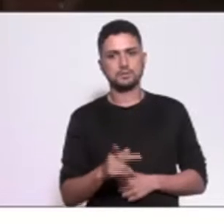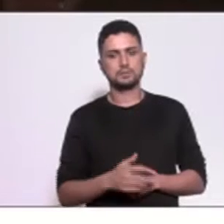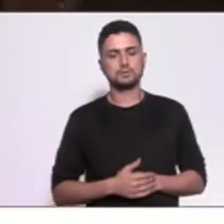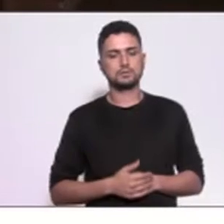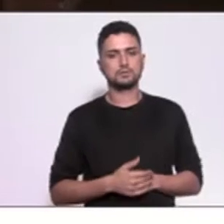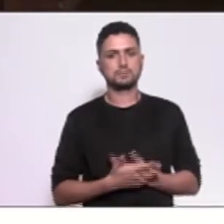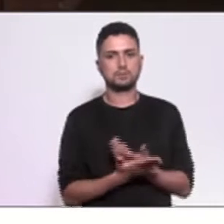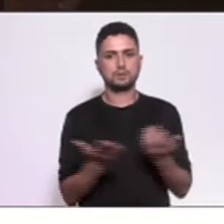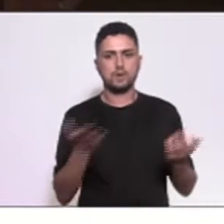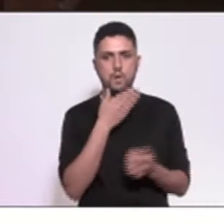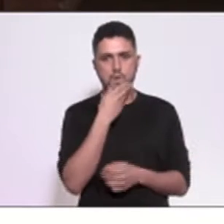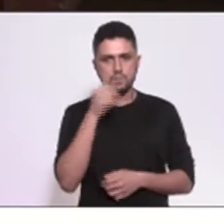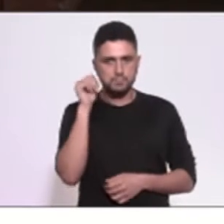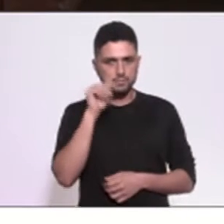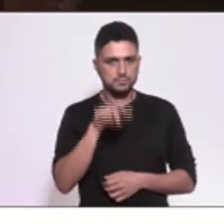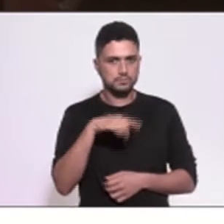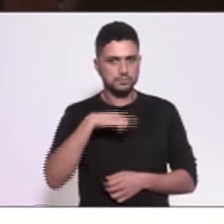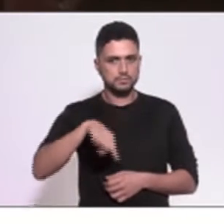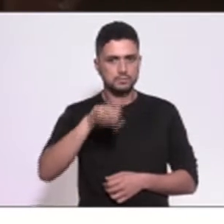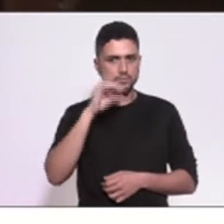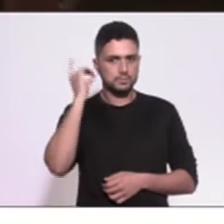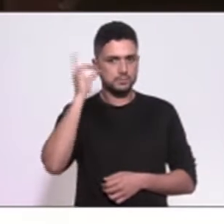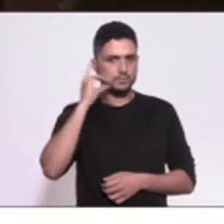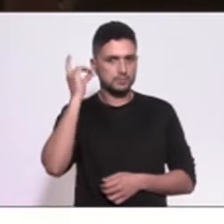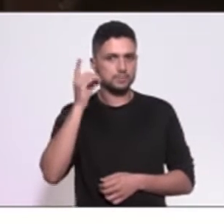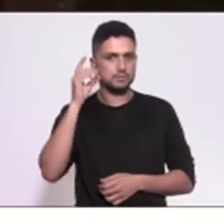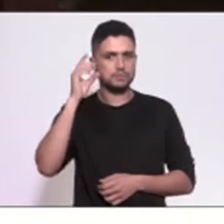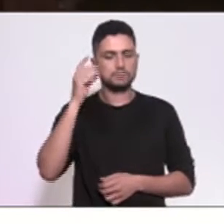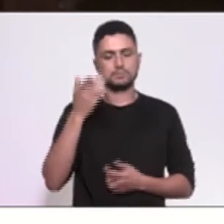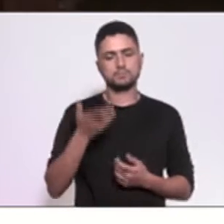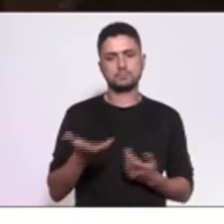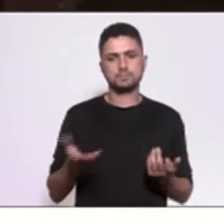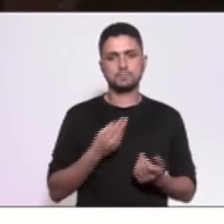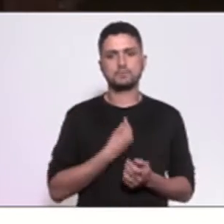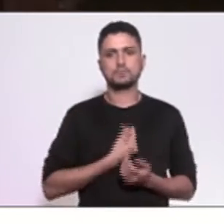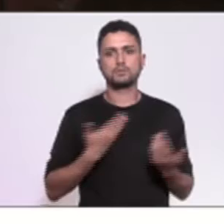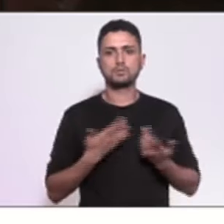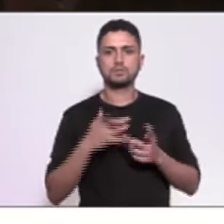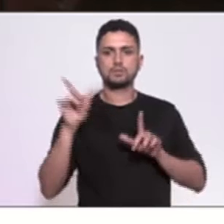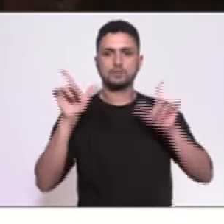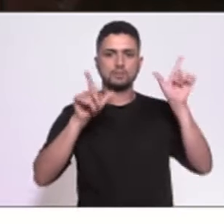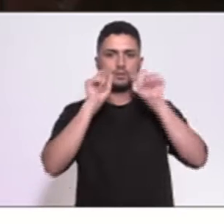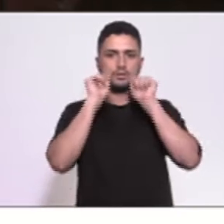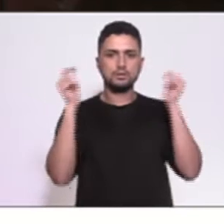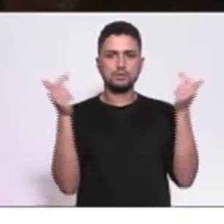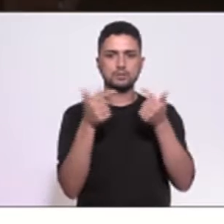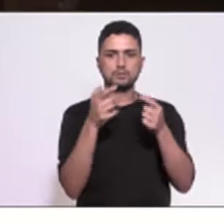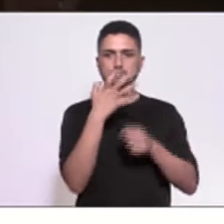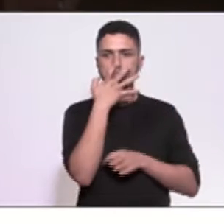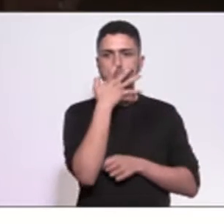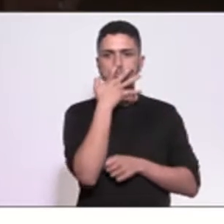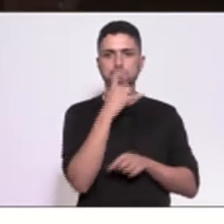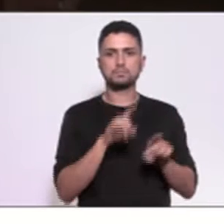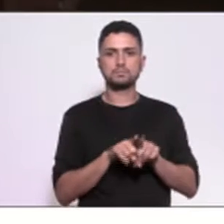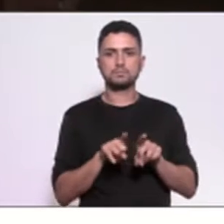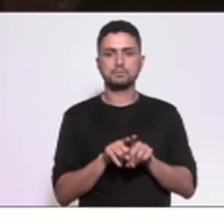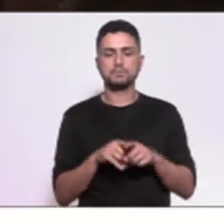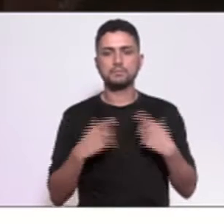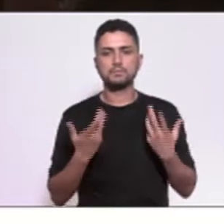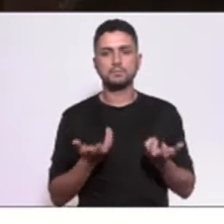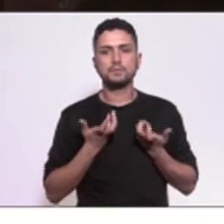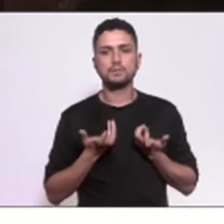Senhoras e senhores deputados, senhoras e senhores presentes e que nos assistem pela TV Alerj, quero